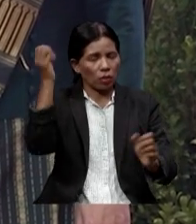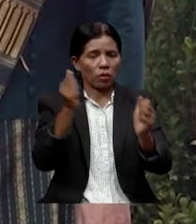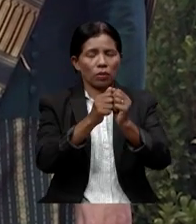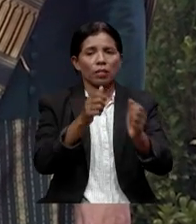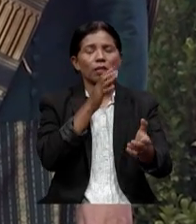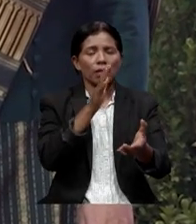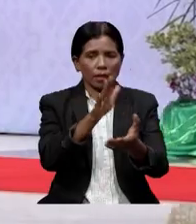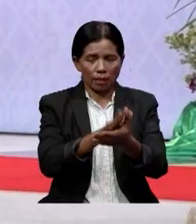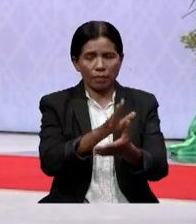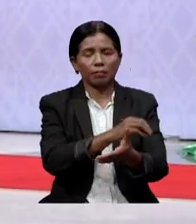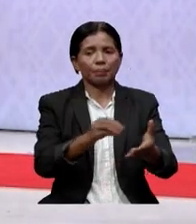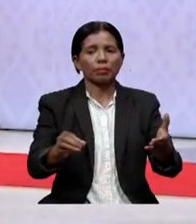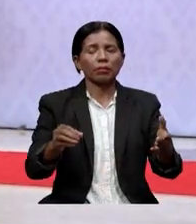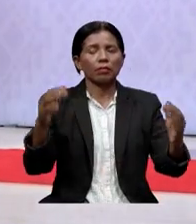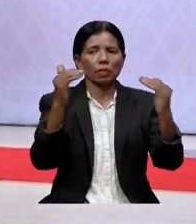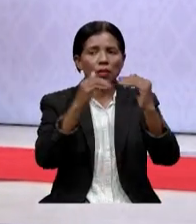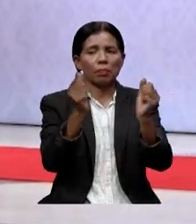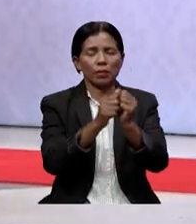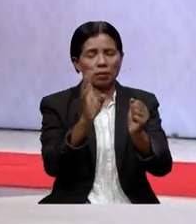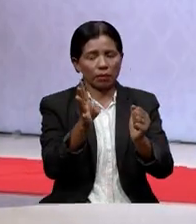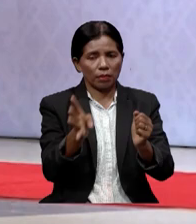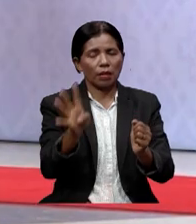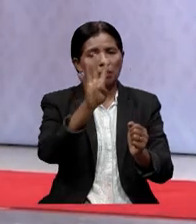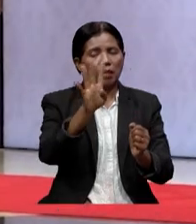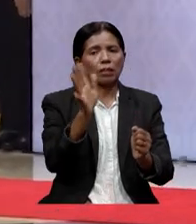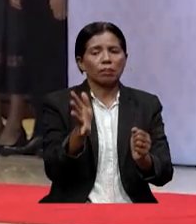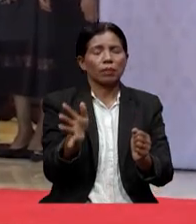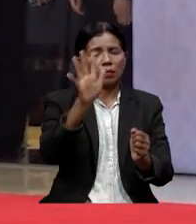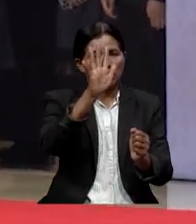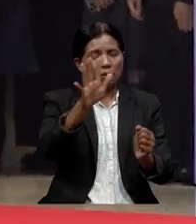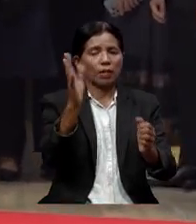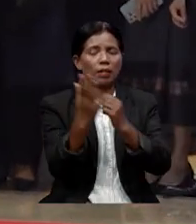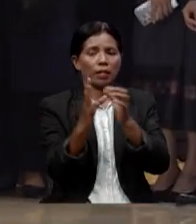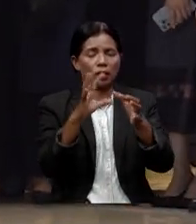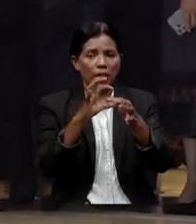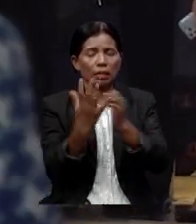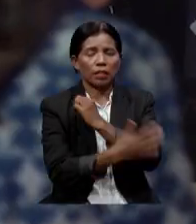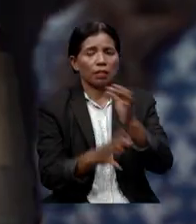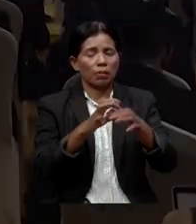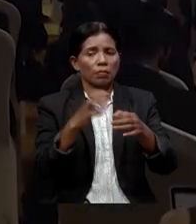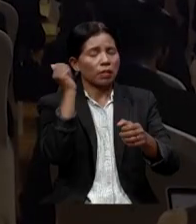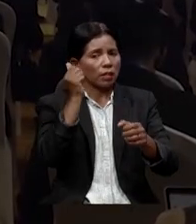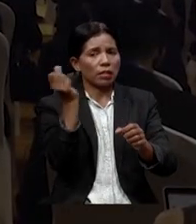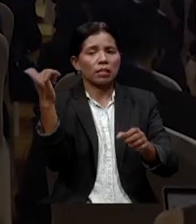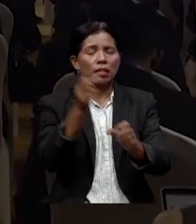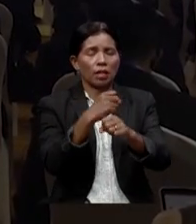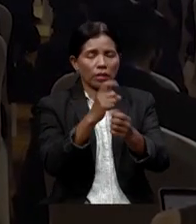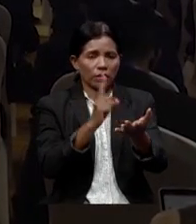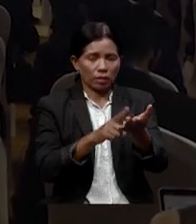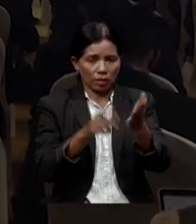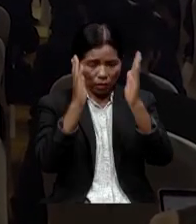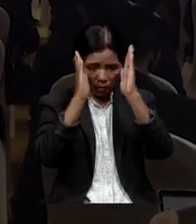Iha Cimeira ASEAN badala hat nulu resen hat, no hat nulu resen lima ne, nação membro ASEAN sira se halo discussão, foca li o